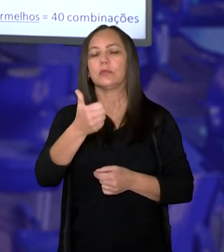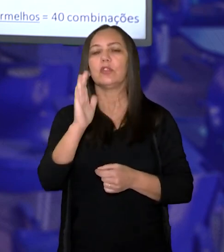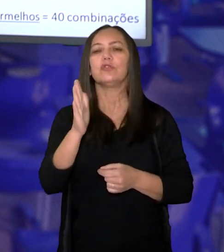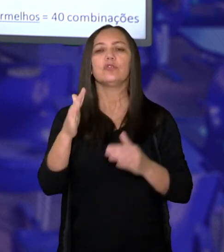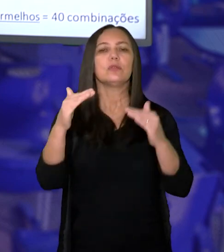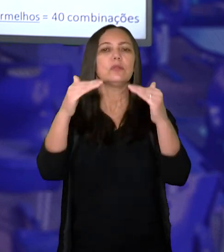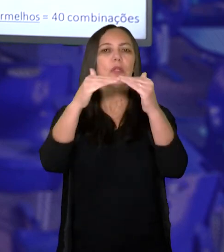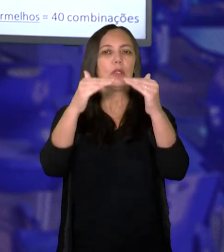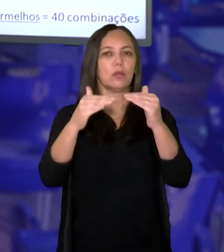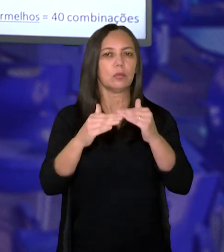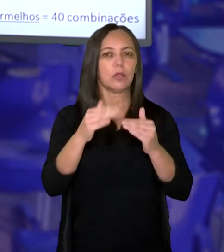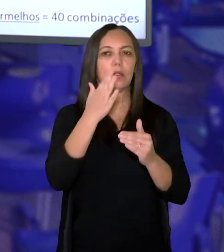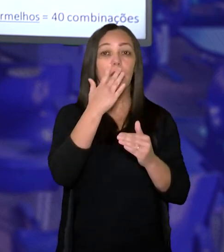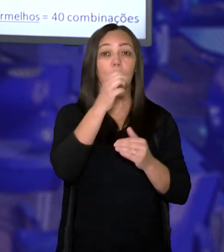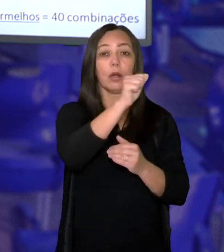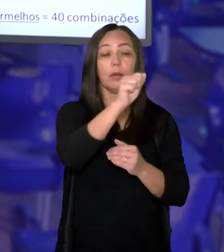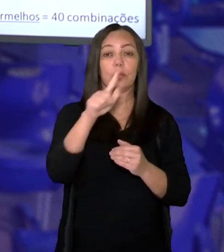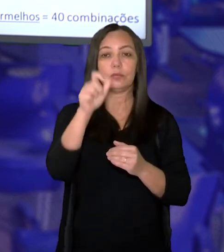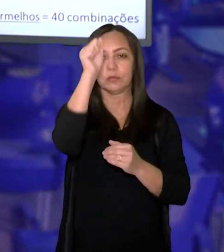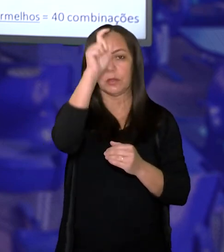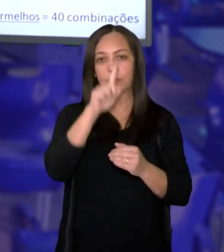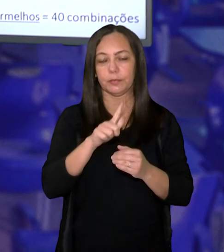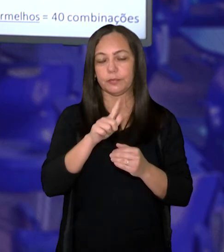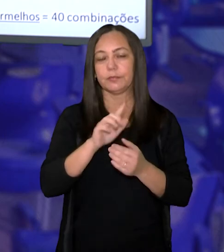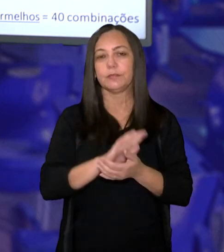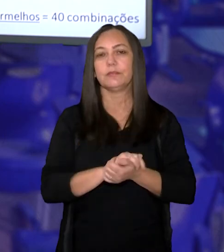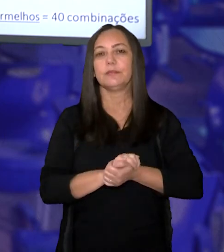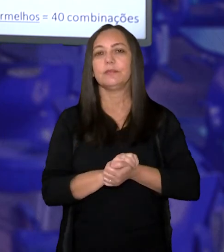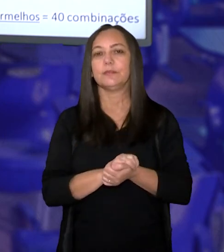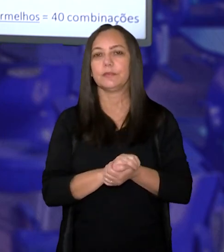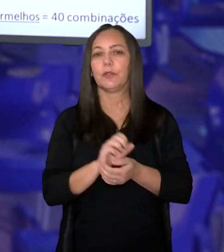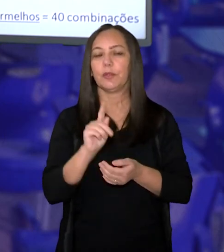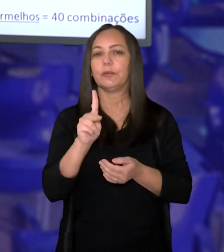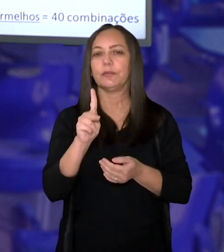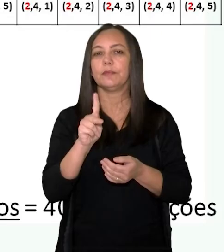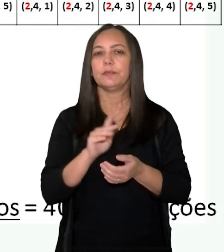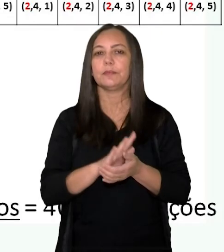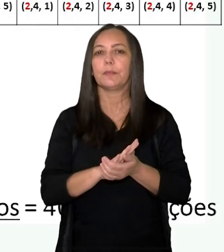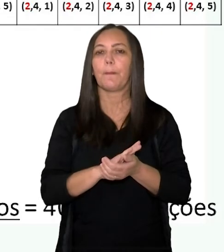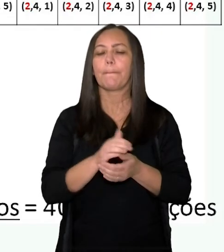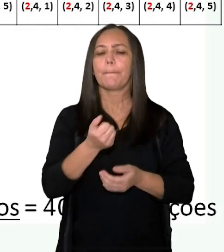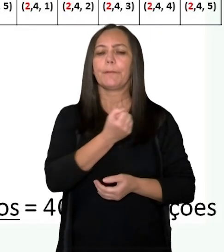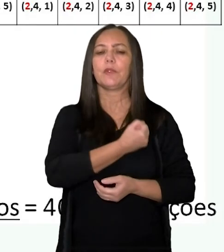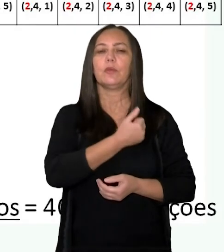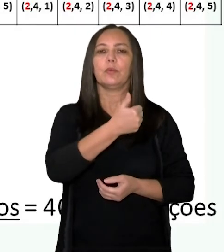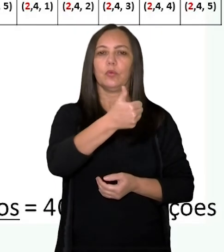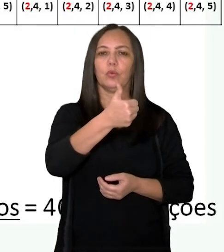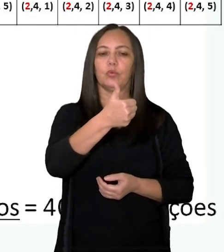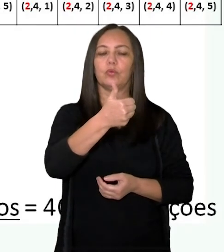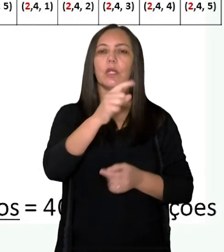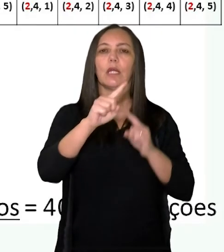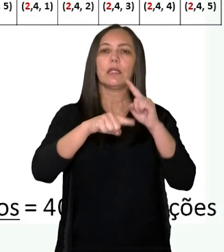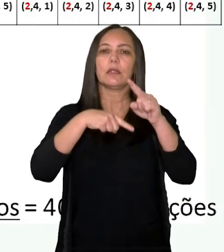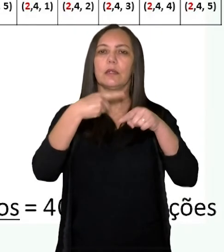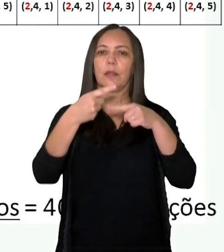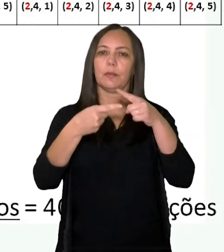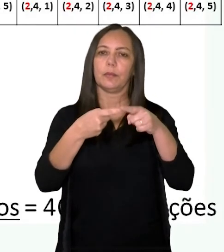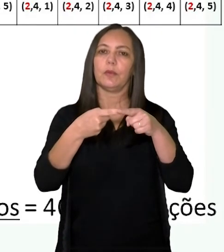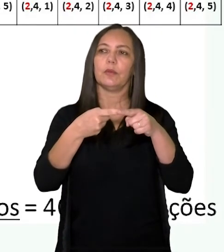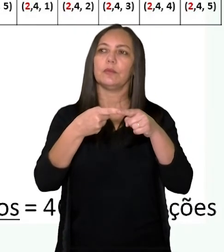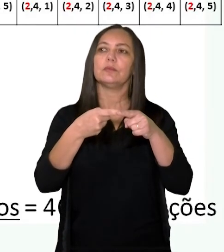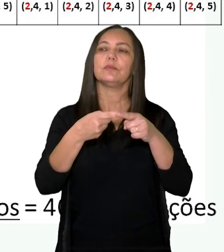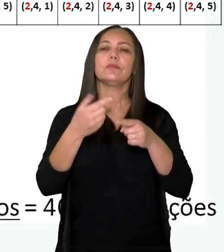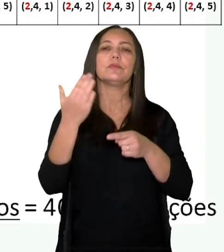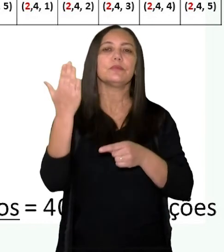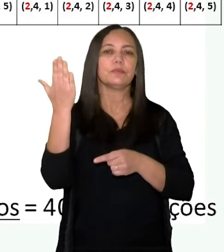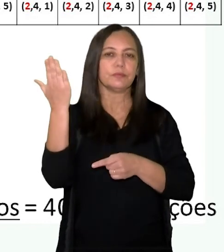estava da combinação do amarelo e do azul, tá certo? Ó, coloca 1 na frente e coloca a opção.